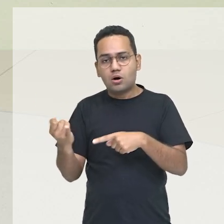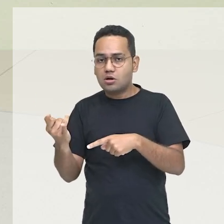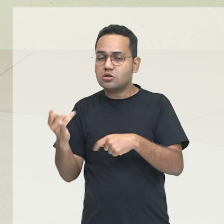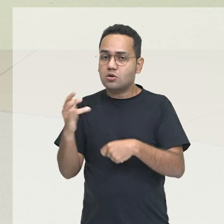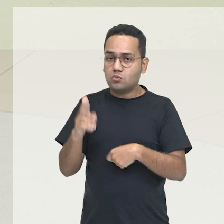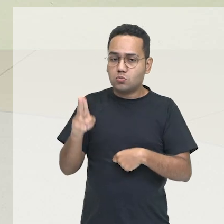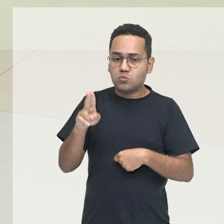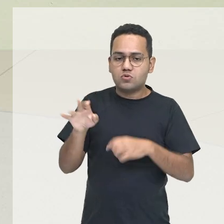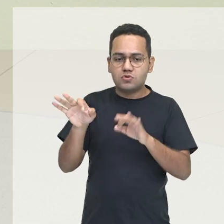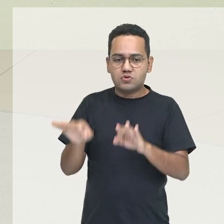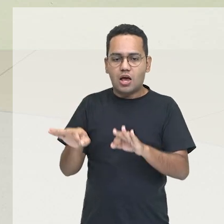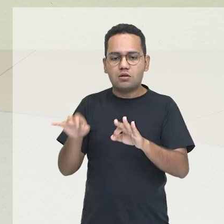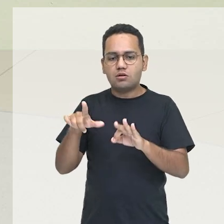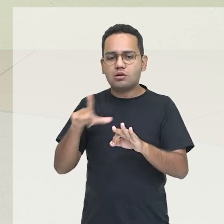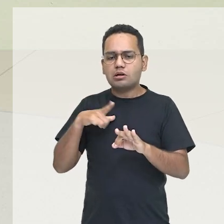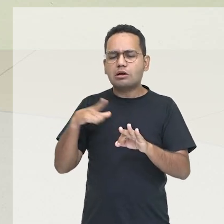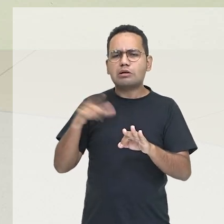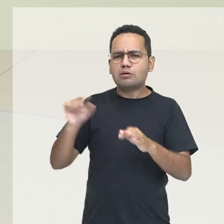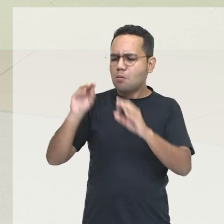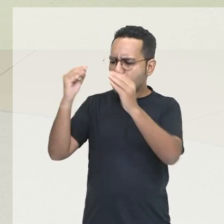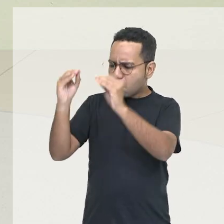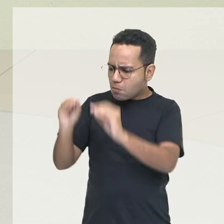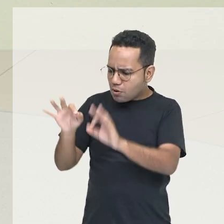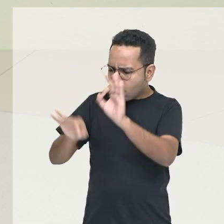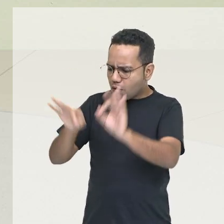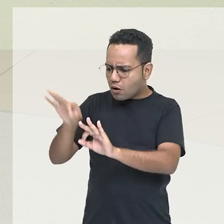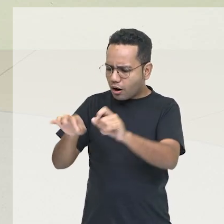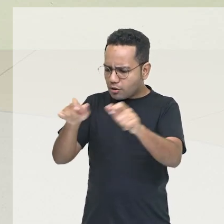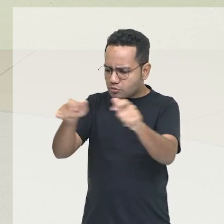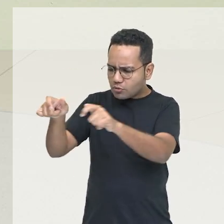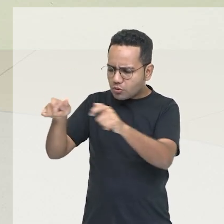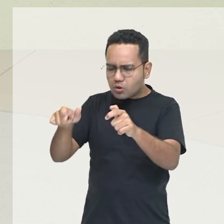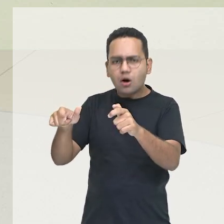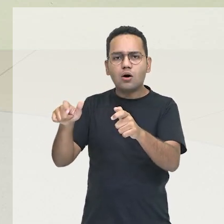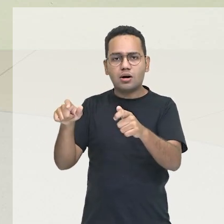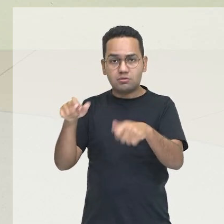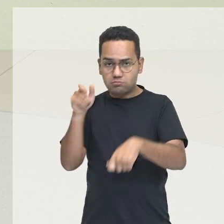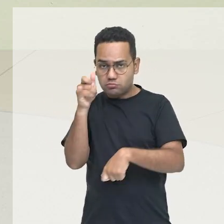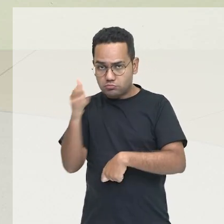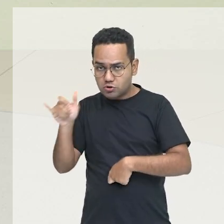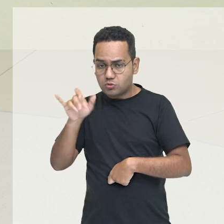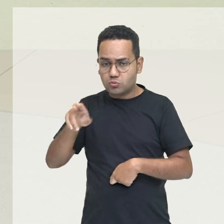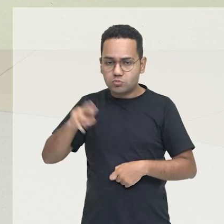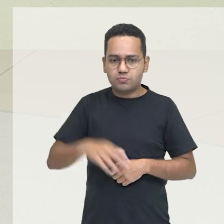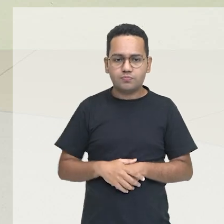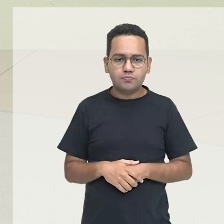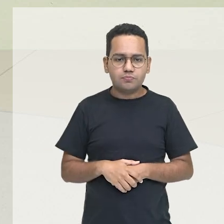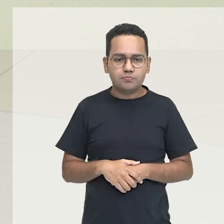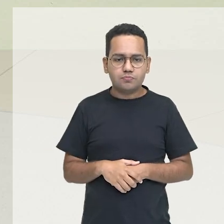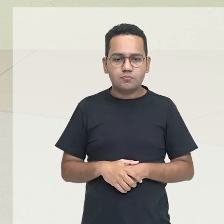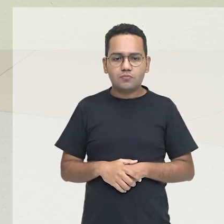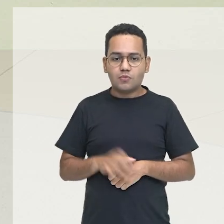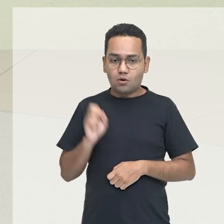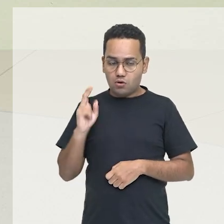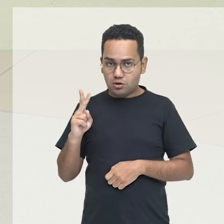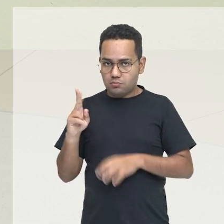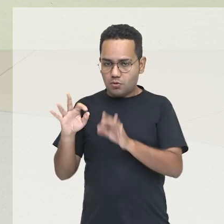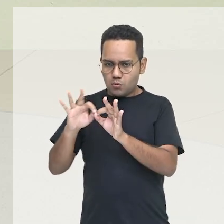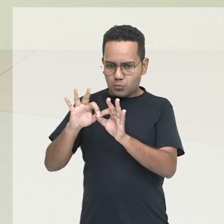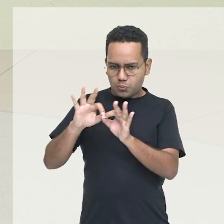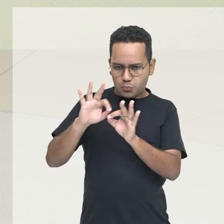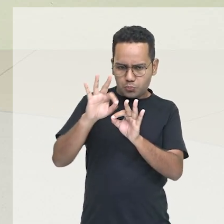Aí, na quarta, você tem a eletricidade não consumida é injetada na rede para o